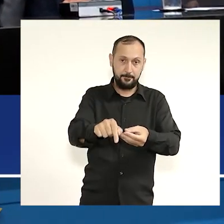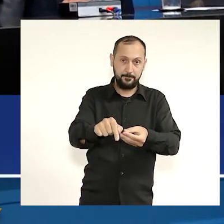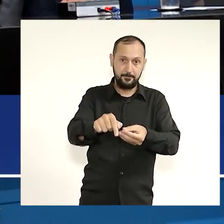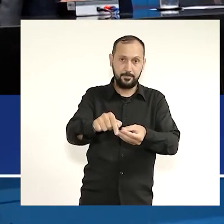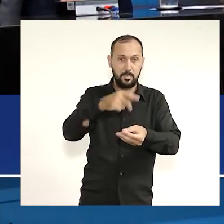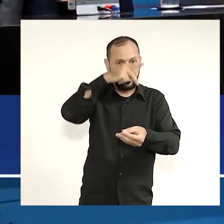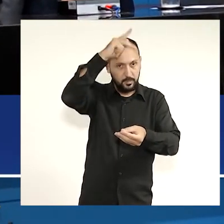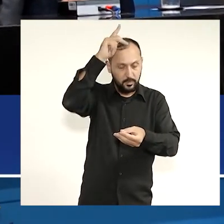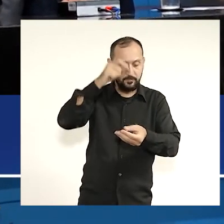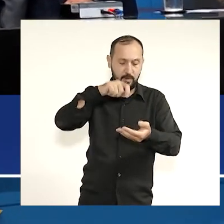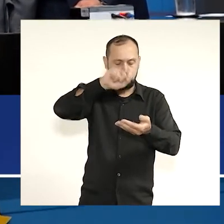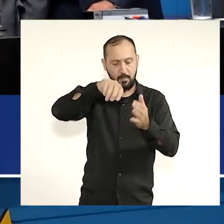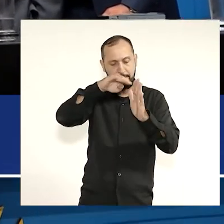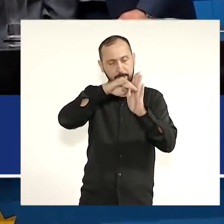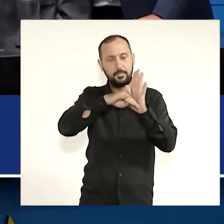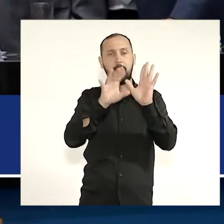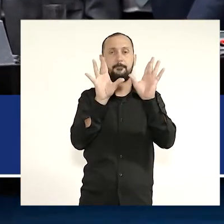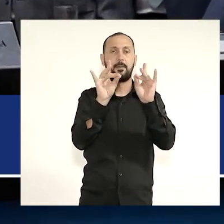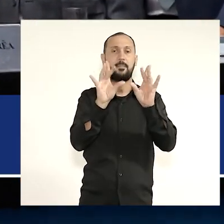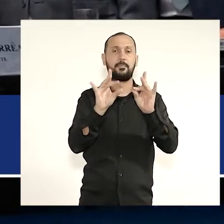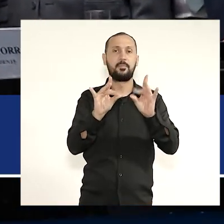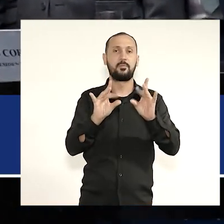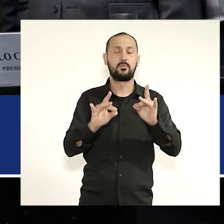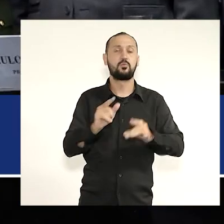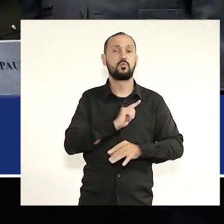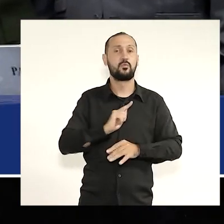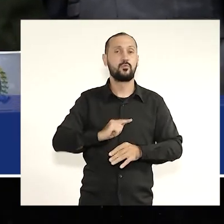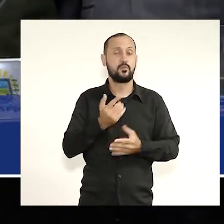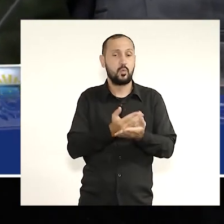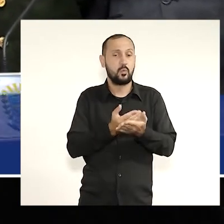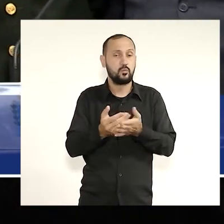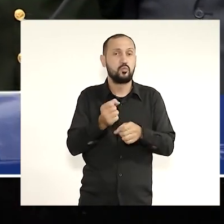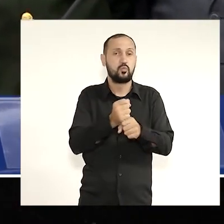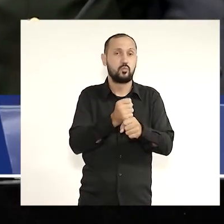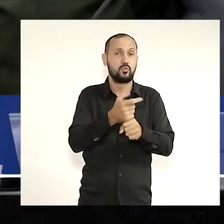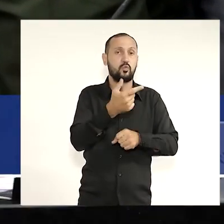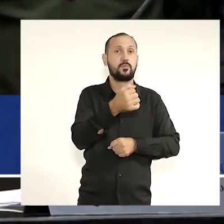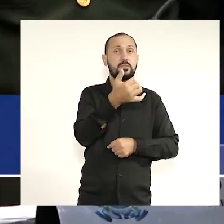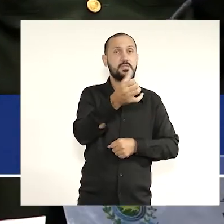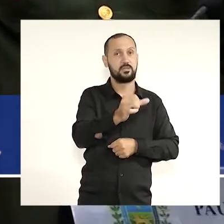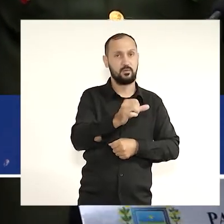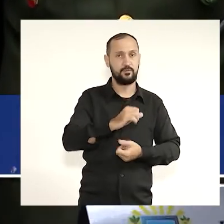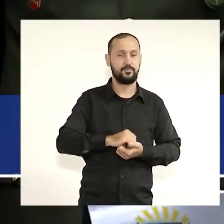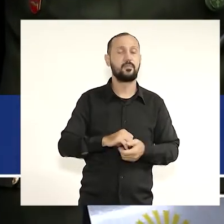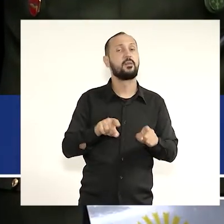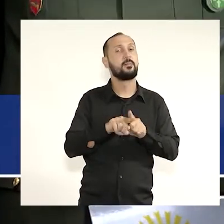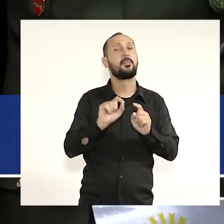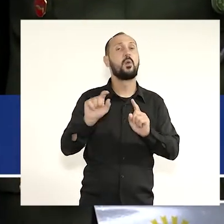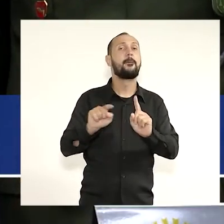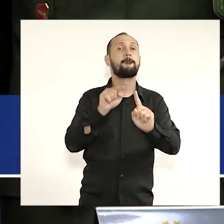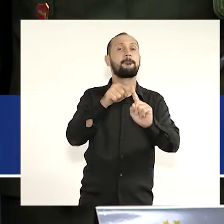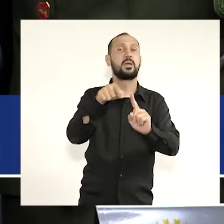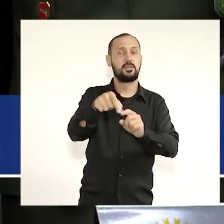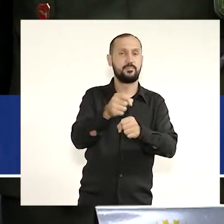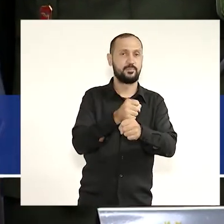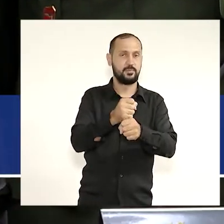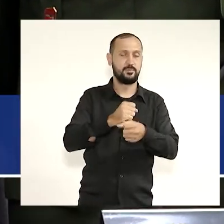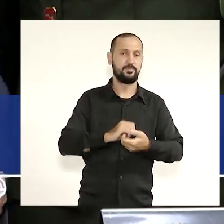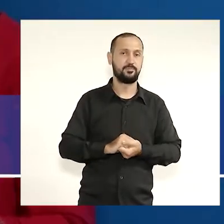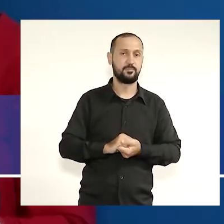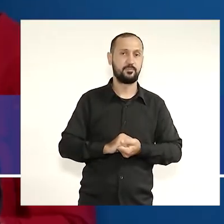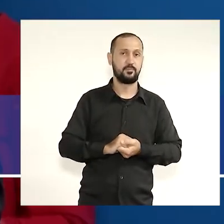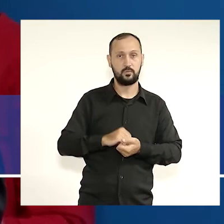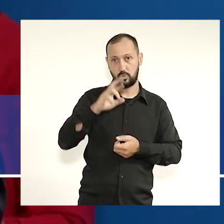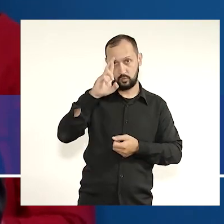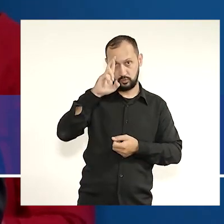deputado Paulo Correa, foram listadas as principais ações de governo adotadas durante 2019, bem como as metas para este ano.